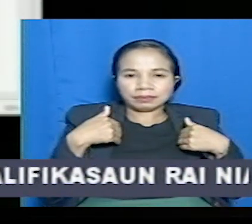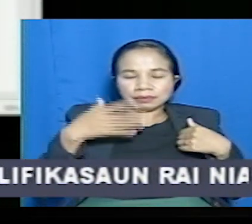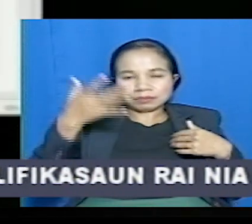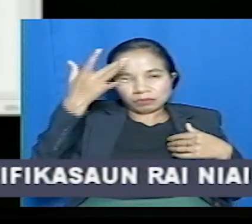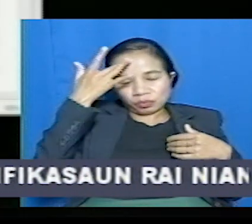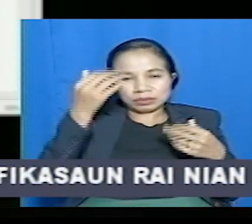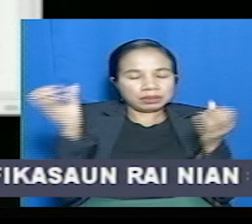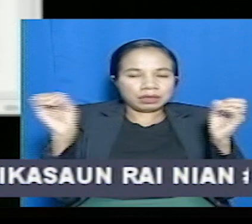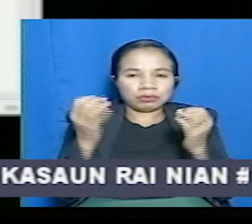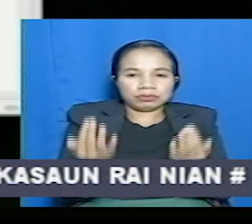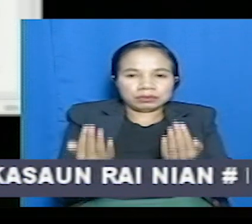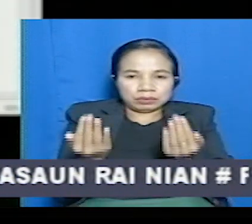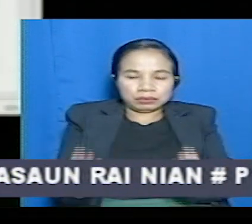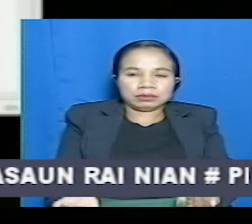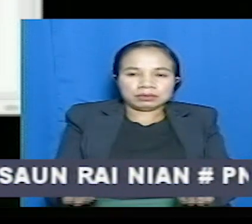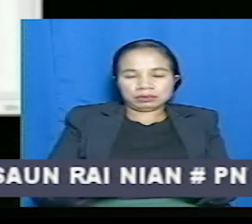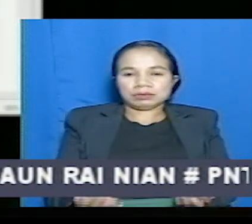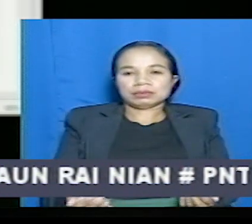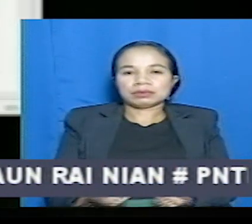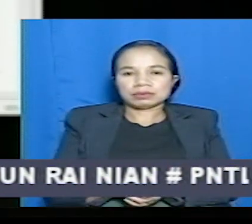moderado, grave, no crítico,